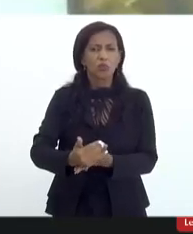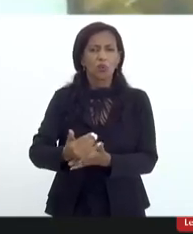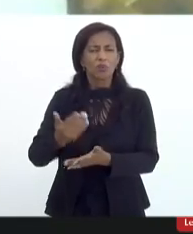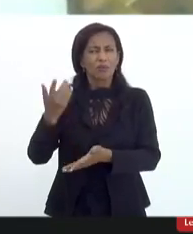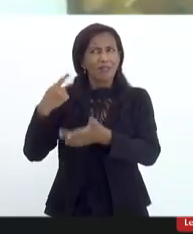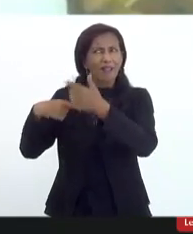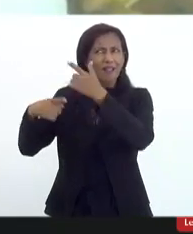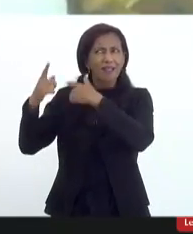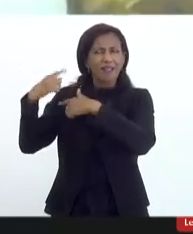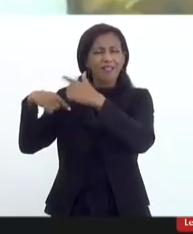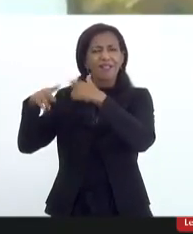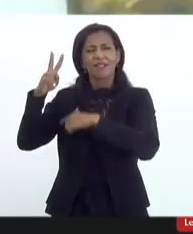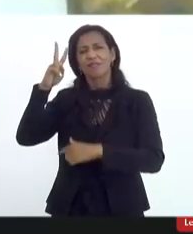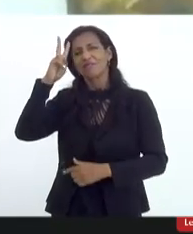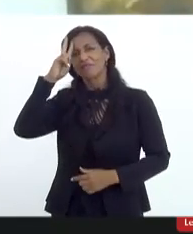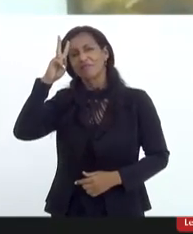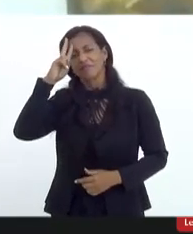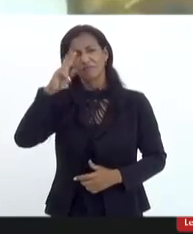história, do